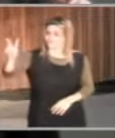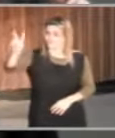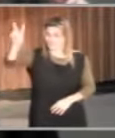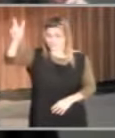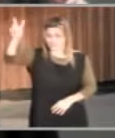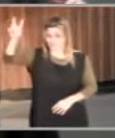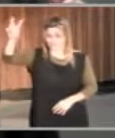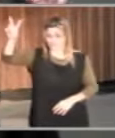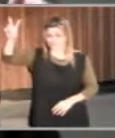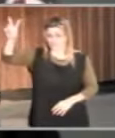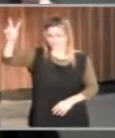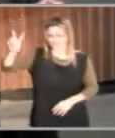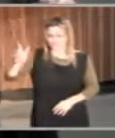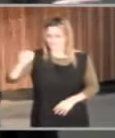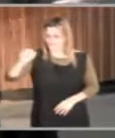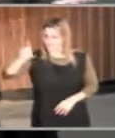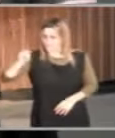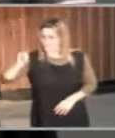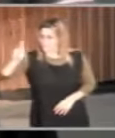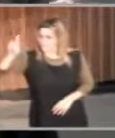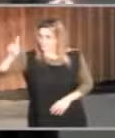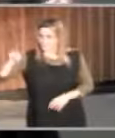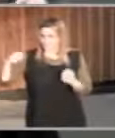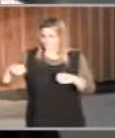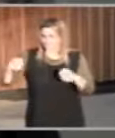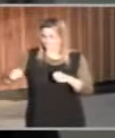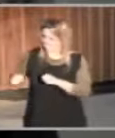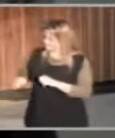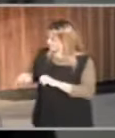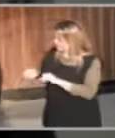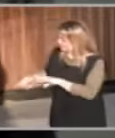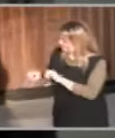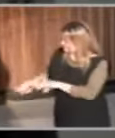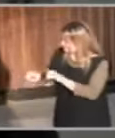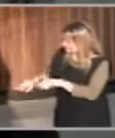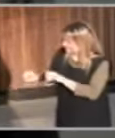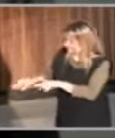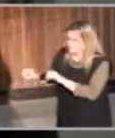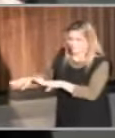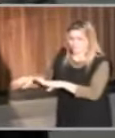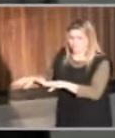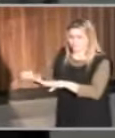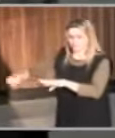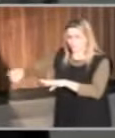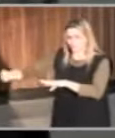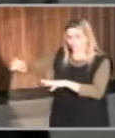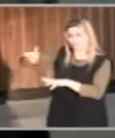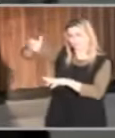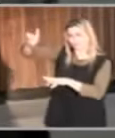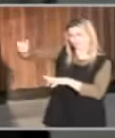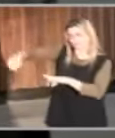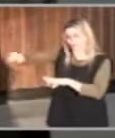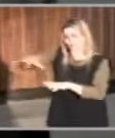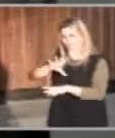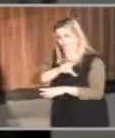negocia toda vez que eu negocio o valor ele vira moeda de troca e deixa de ser valor